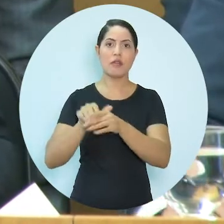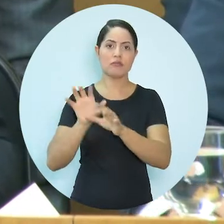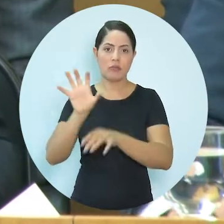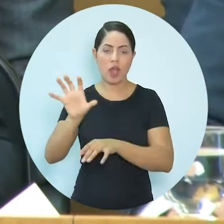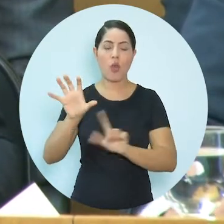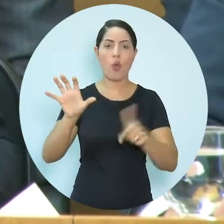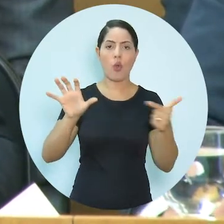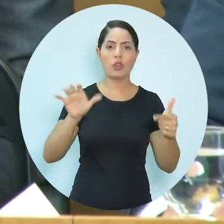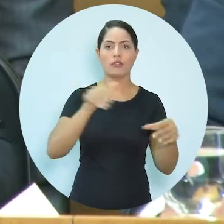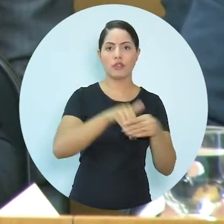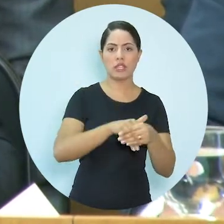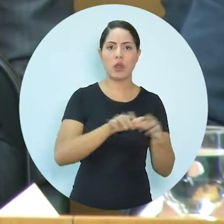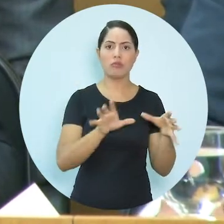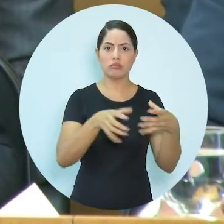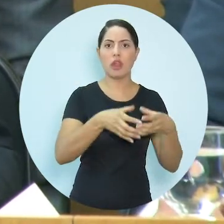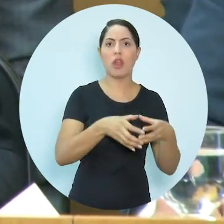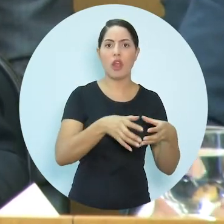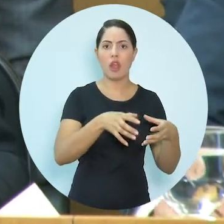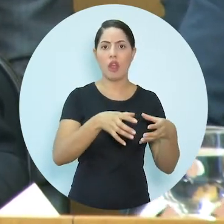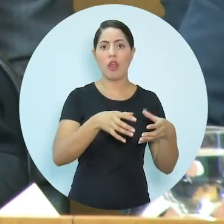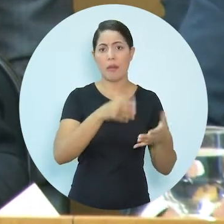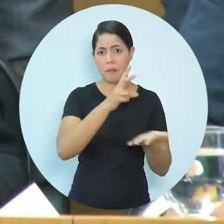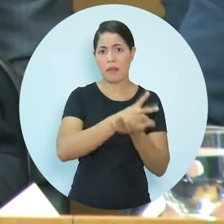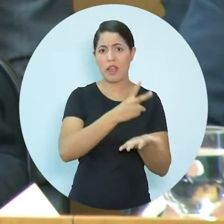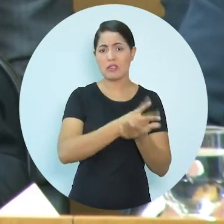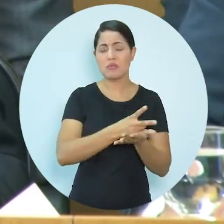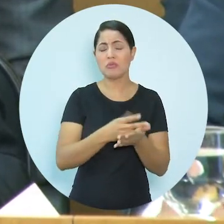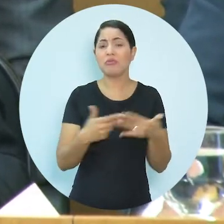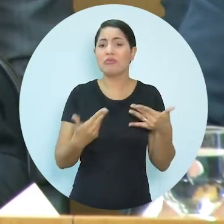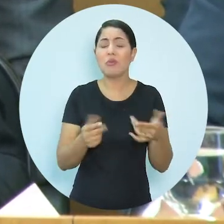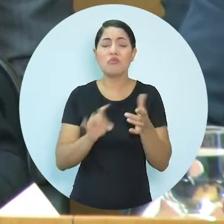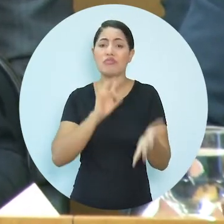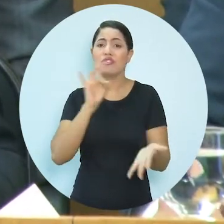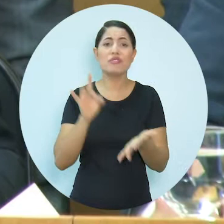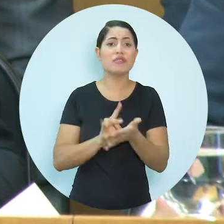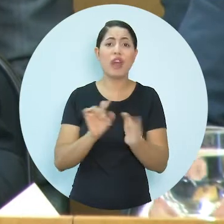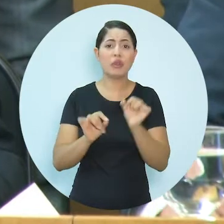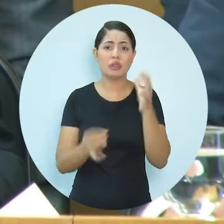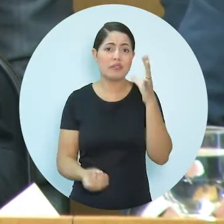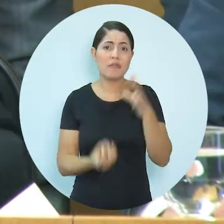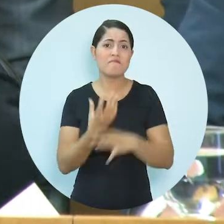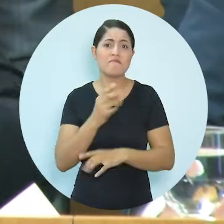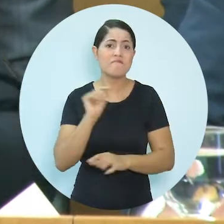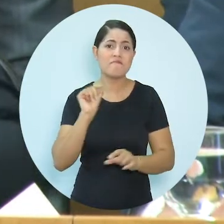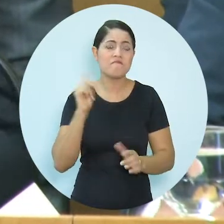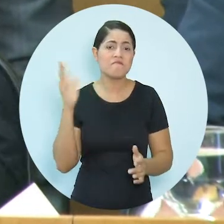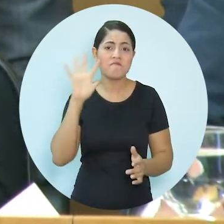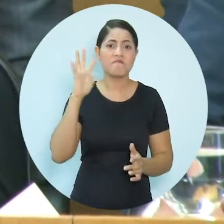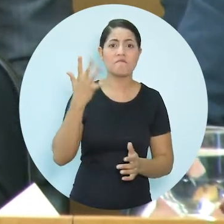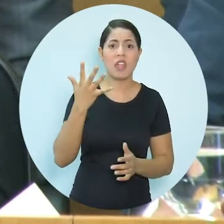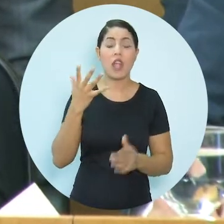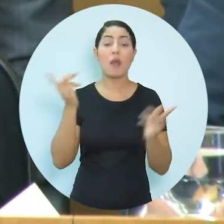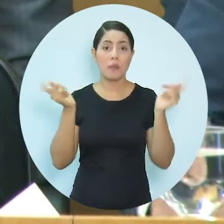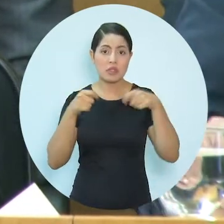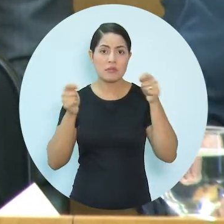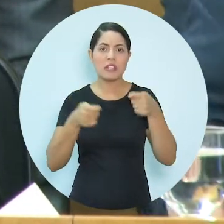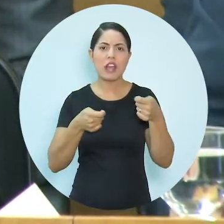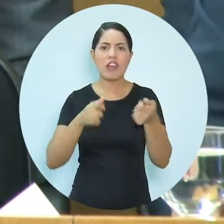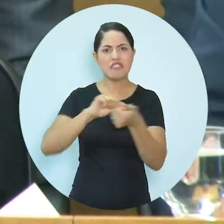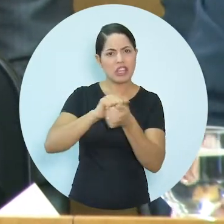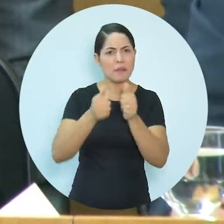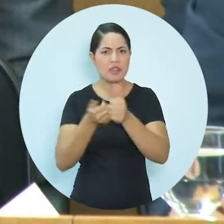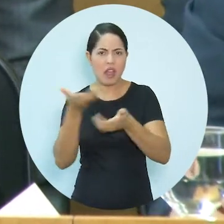diretamente no seu conselho, e isso apenas vai efetivamente criar a possibilidade de